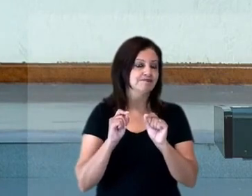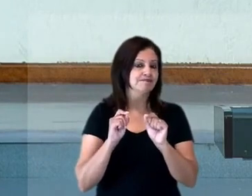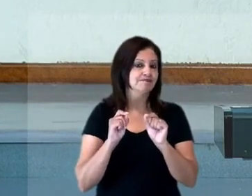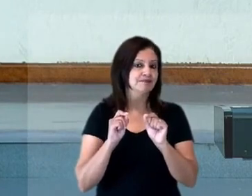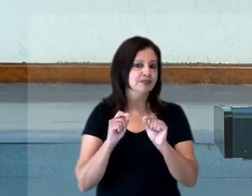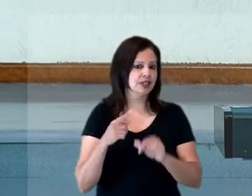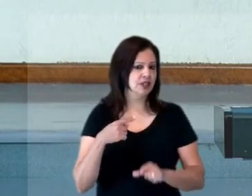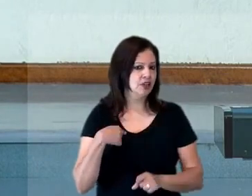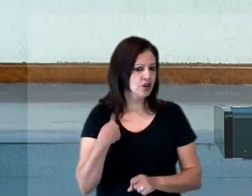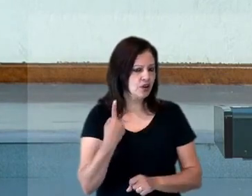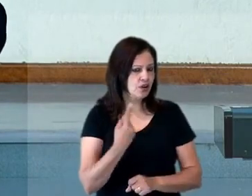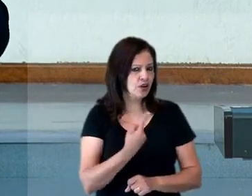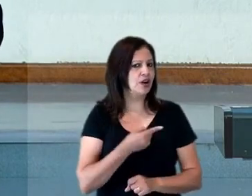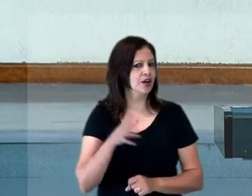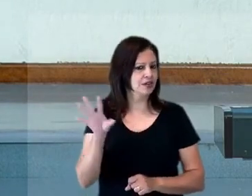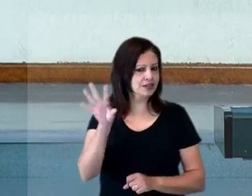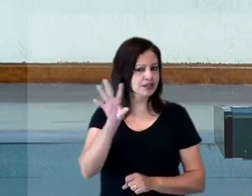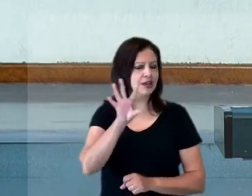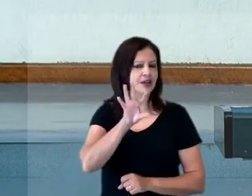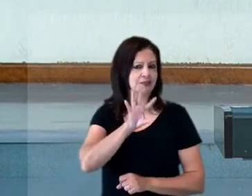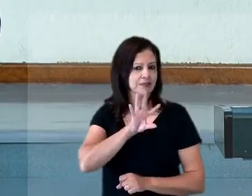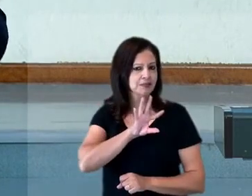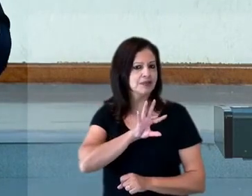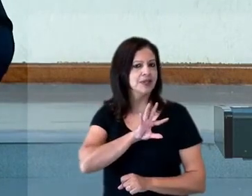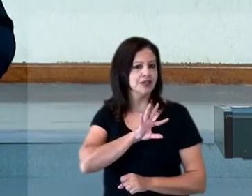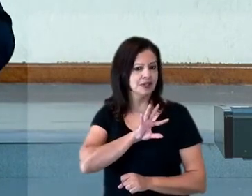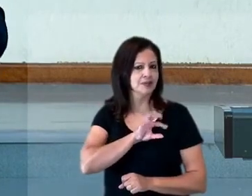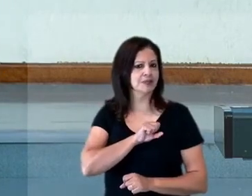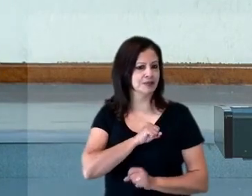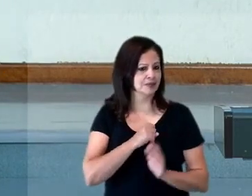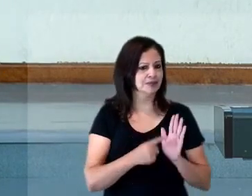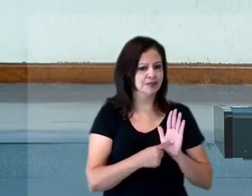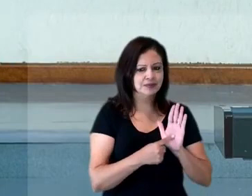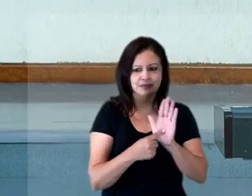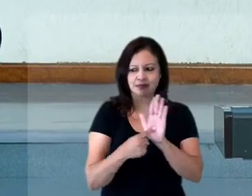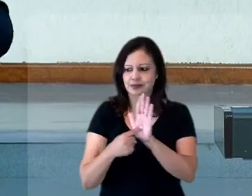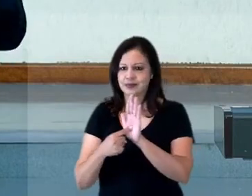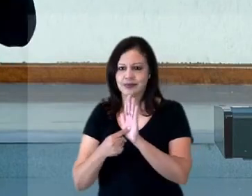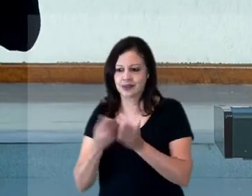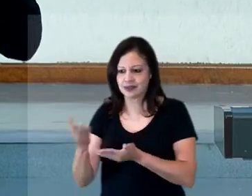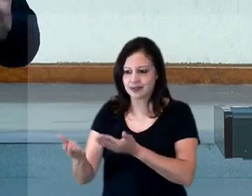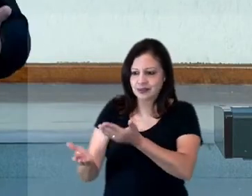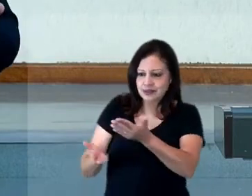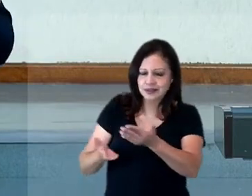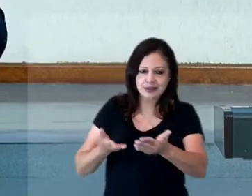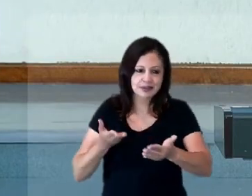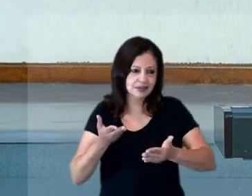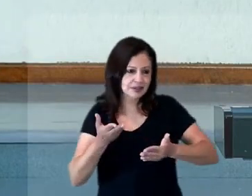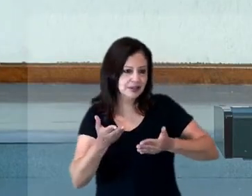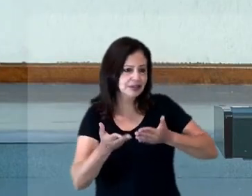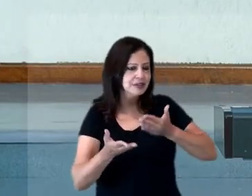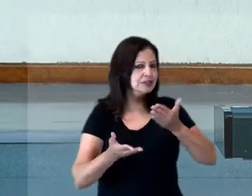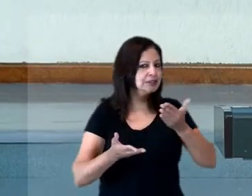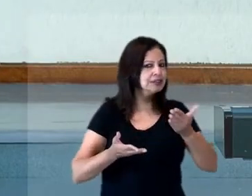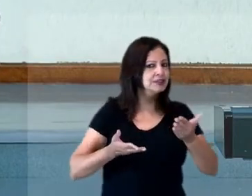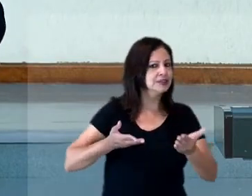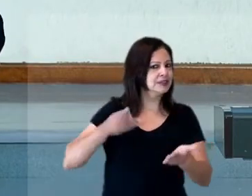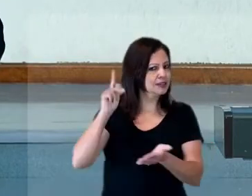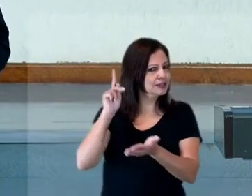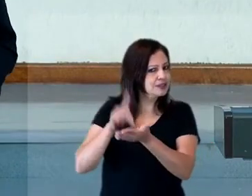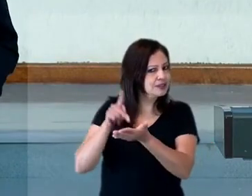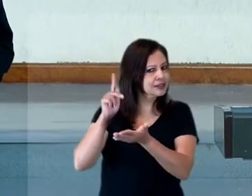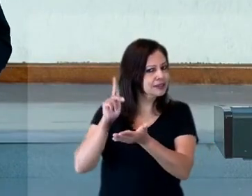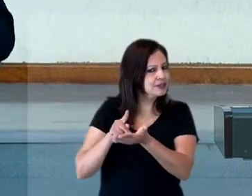de fato esse amor que nós estamos demonstrando, entregando, exercendo, é o amor que